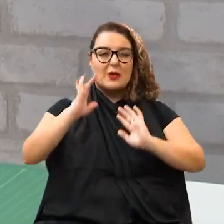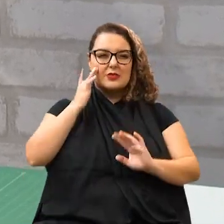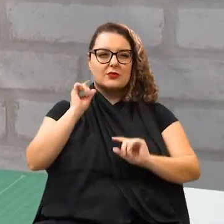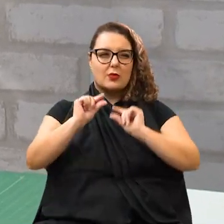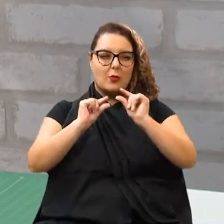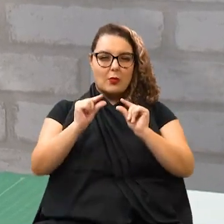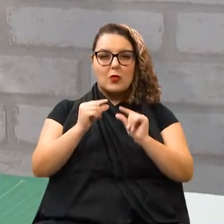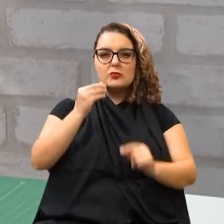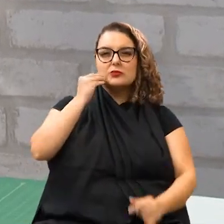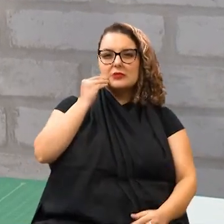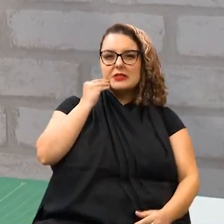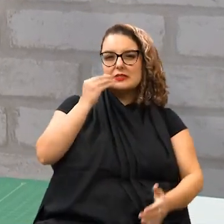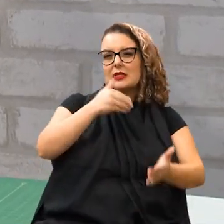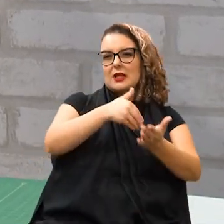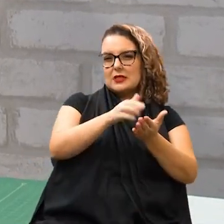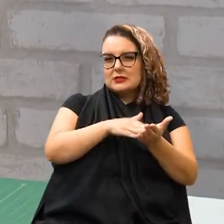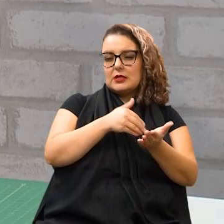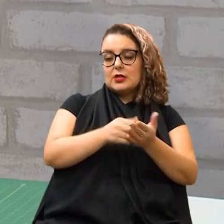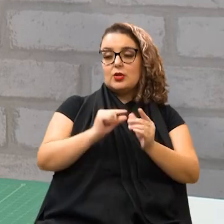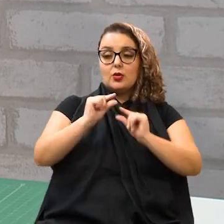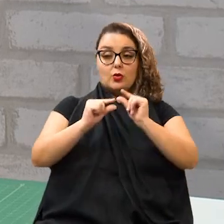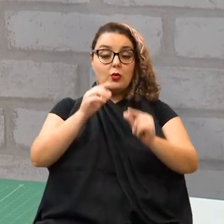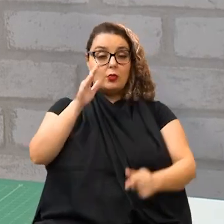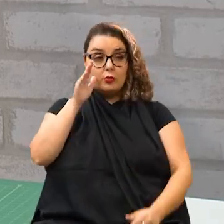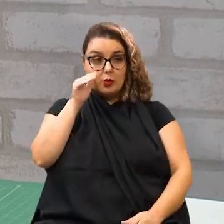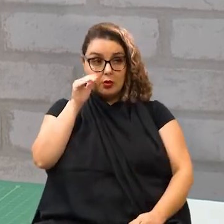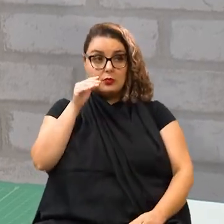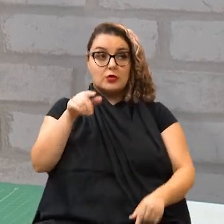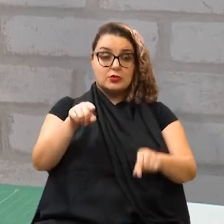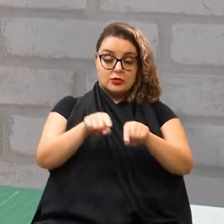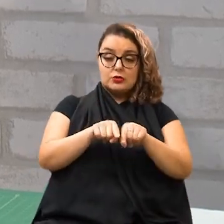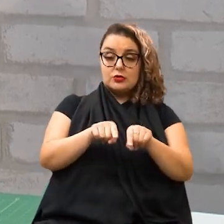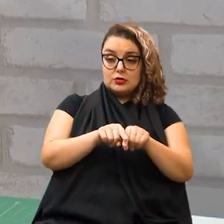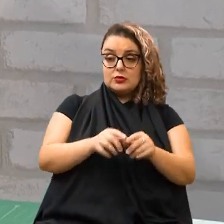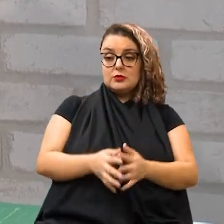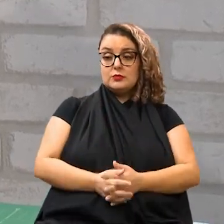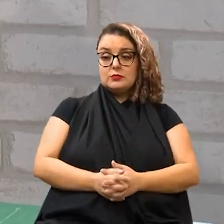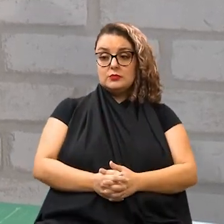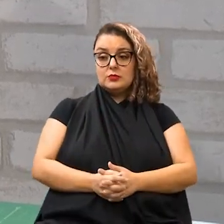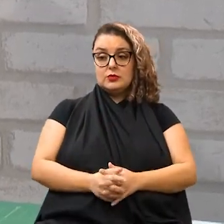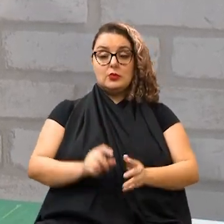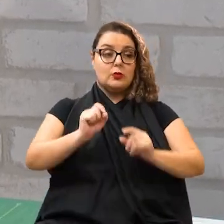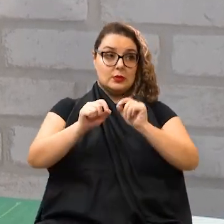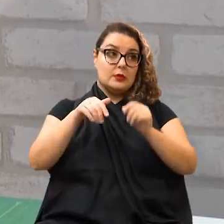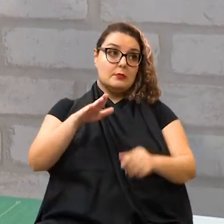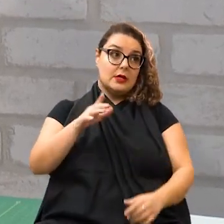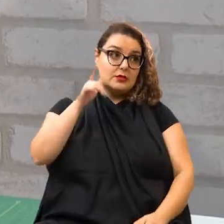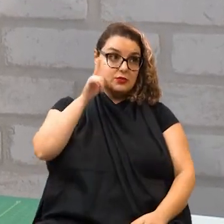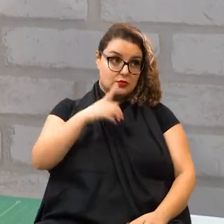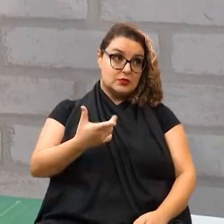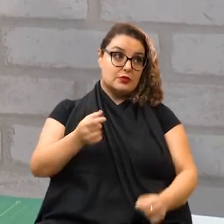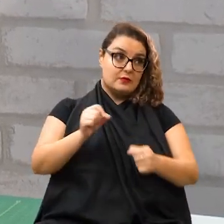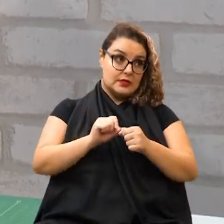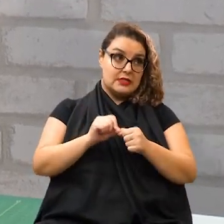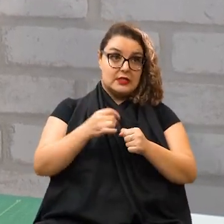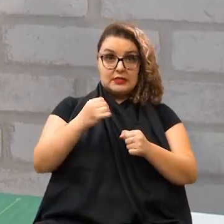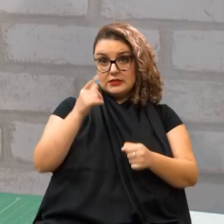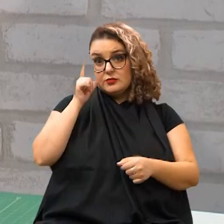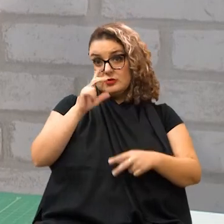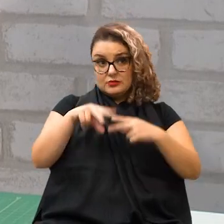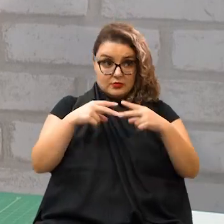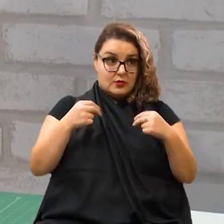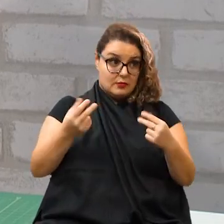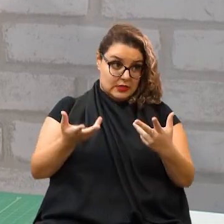necessidade de testar as tintas e um pouco da curiosidade também de o que mais eu consigo fazer se eu conseguir fazer